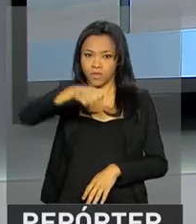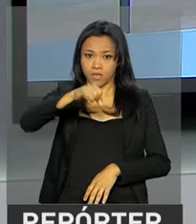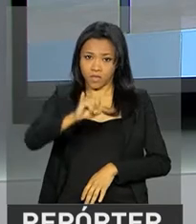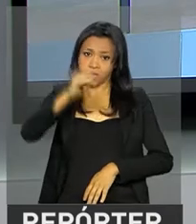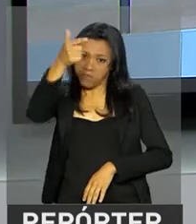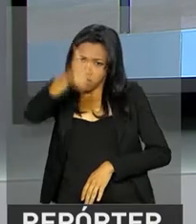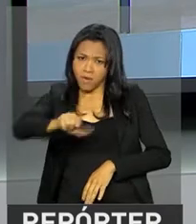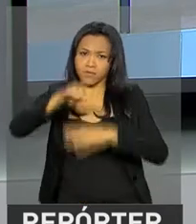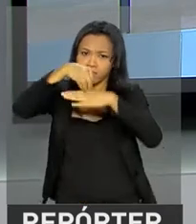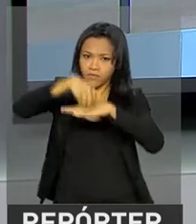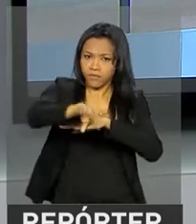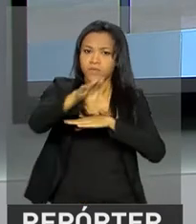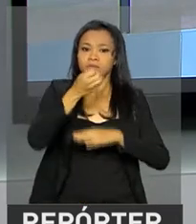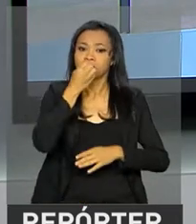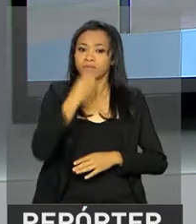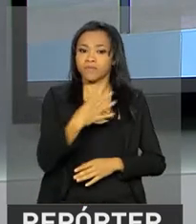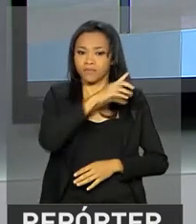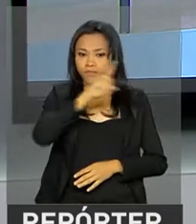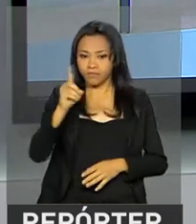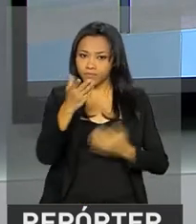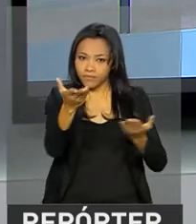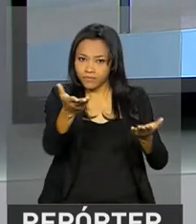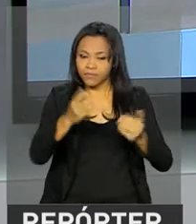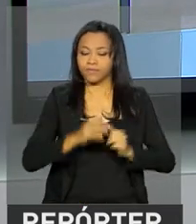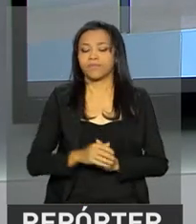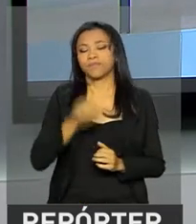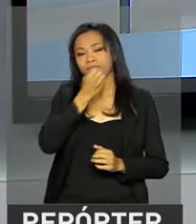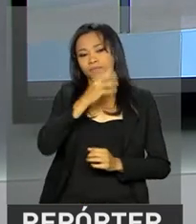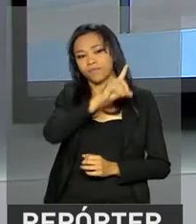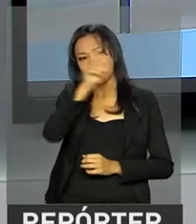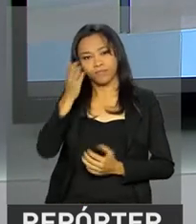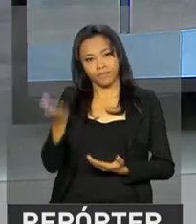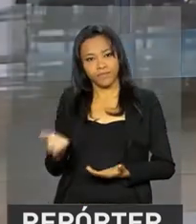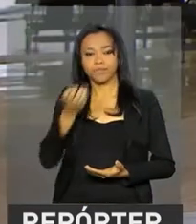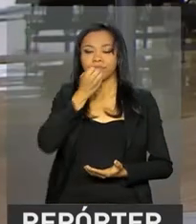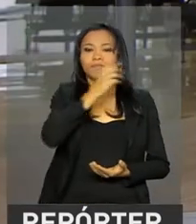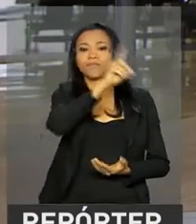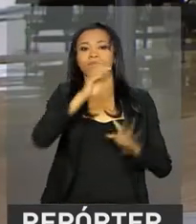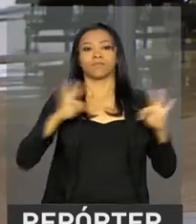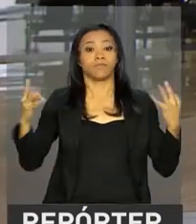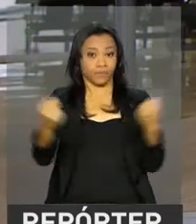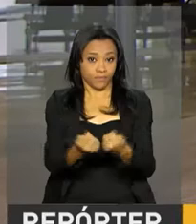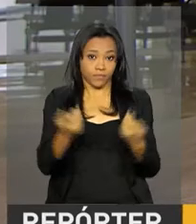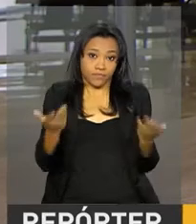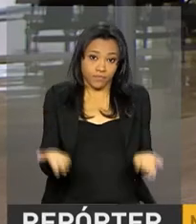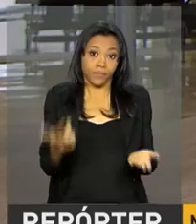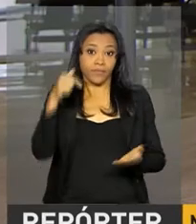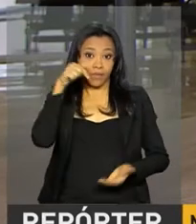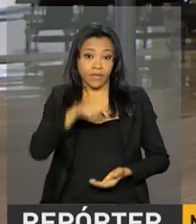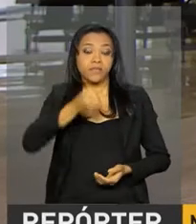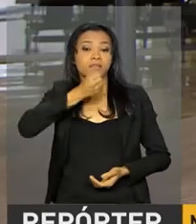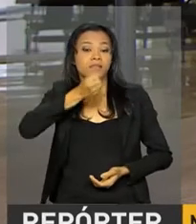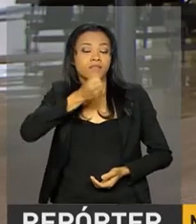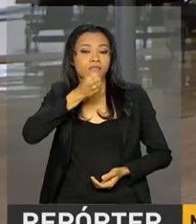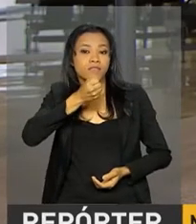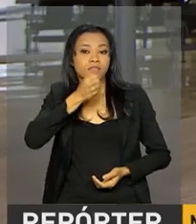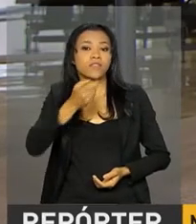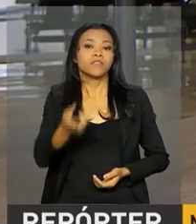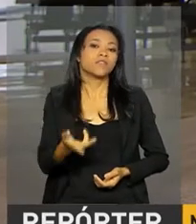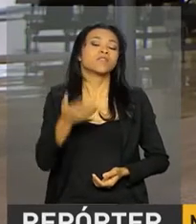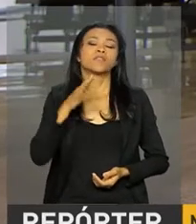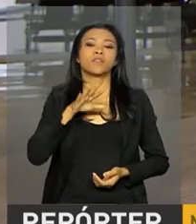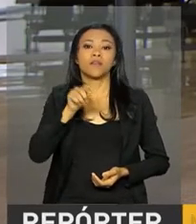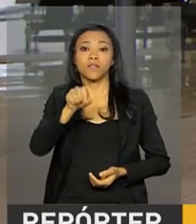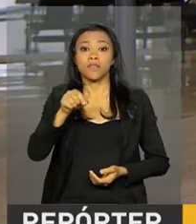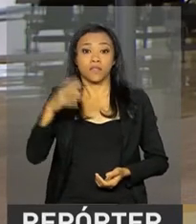para a gente. Oi, Ney, bom dia para você. Bom dia, Leandro. Bom dia a todos. Olha, Leandro, nessa entrevista ao jornalista Reinaldo